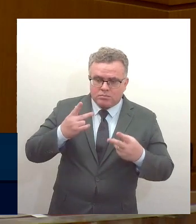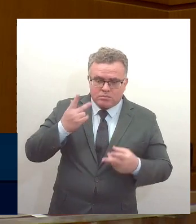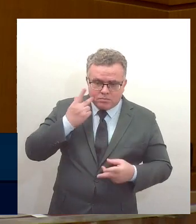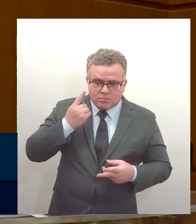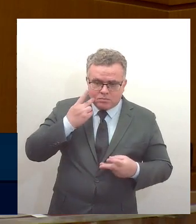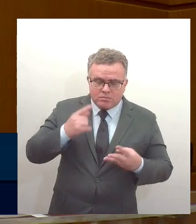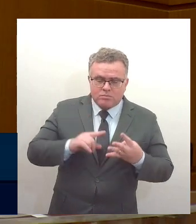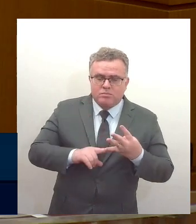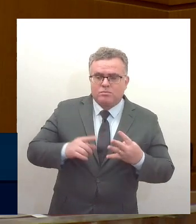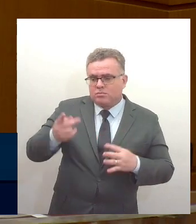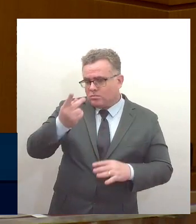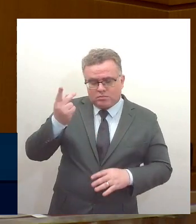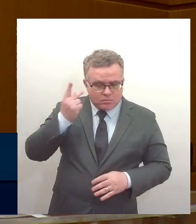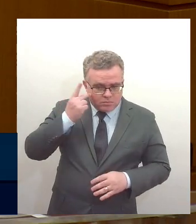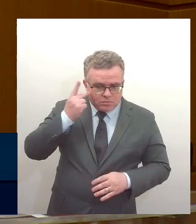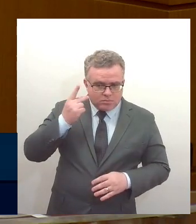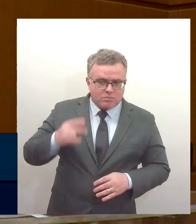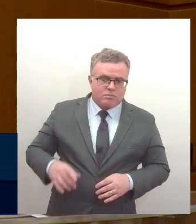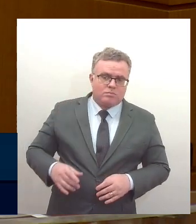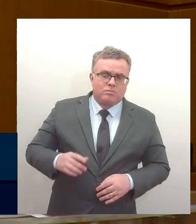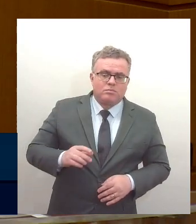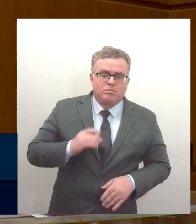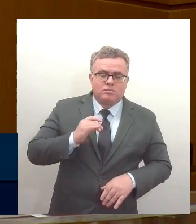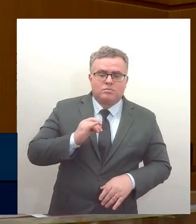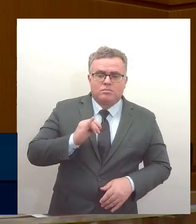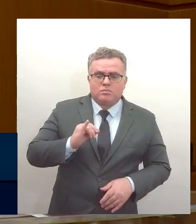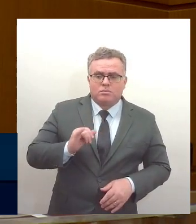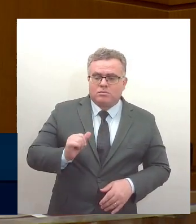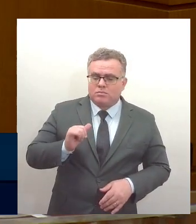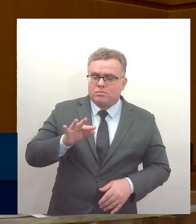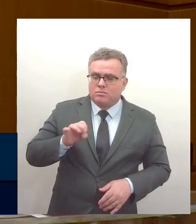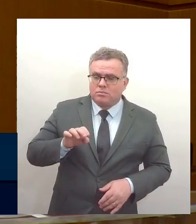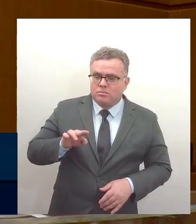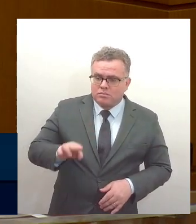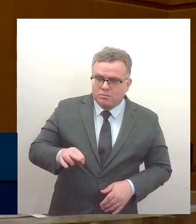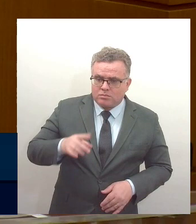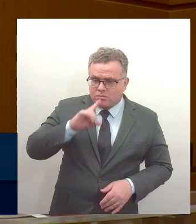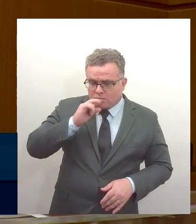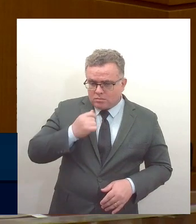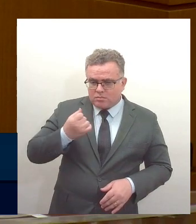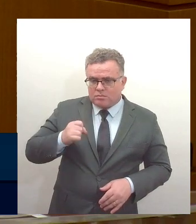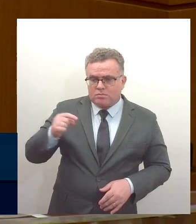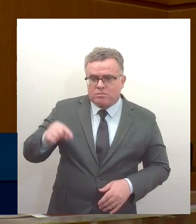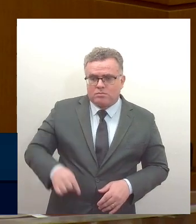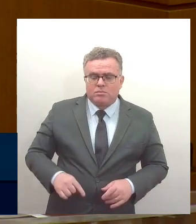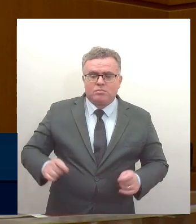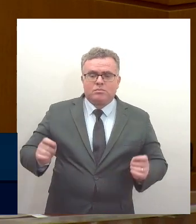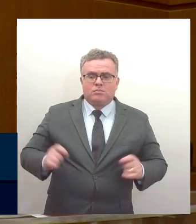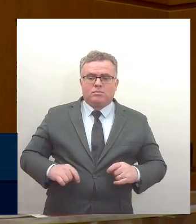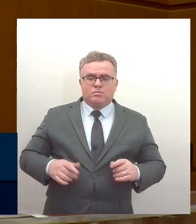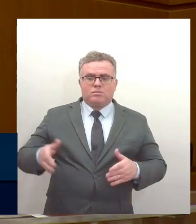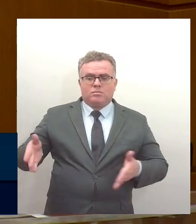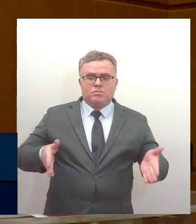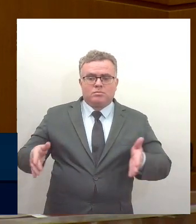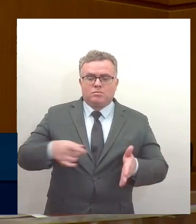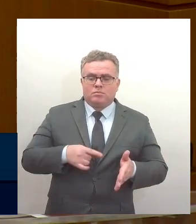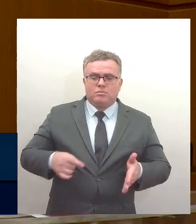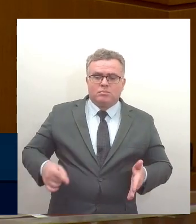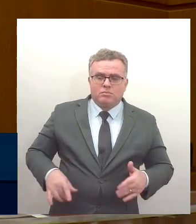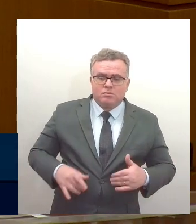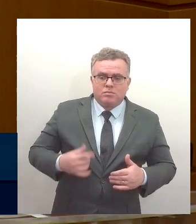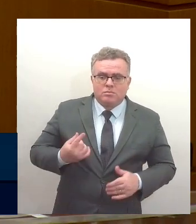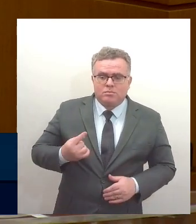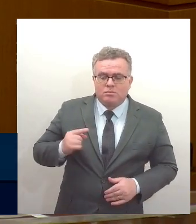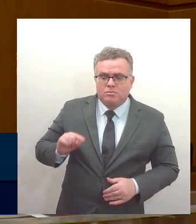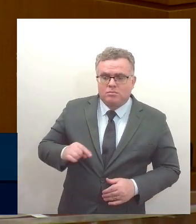Ironman 70.3 Aracaju Sergipe contempla um percurso de 1,9 km de natação,